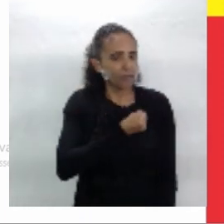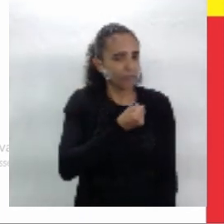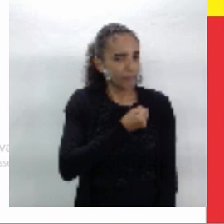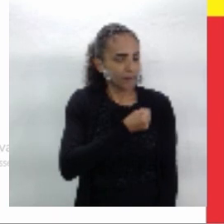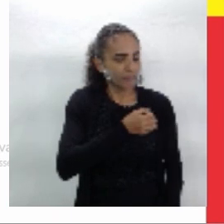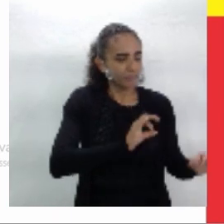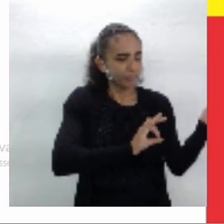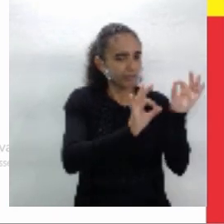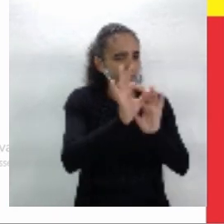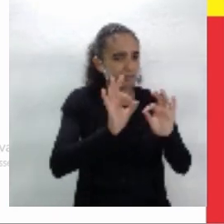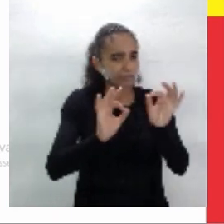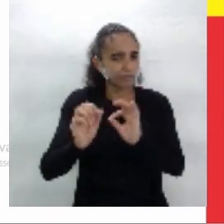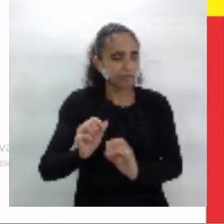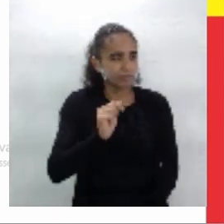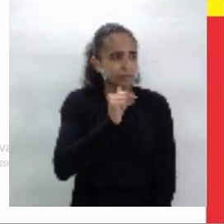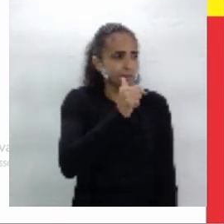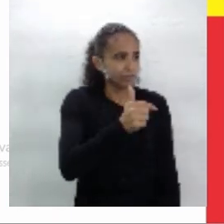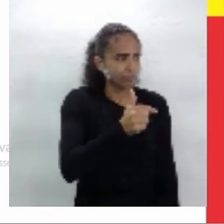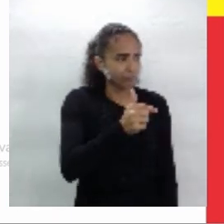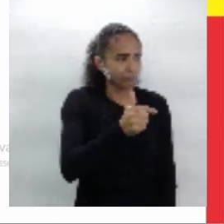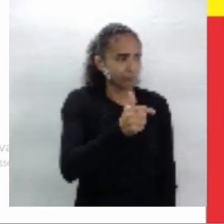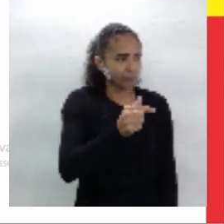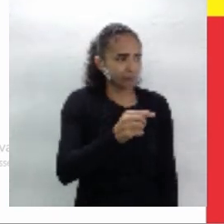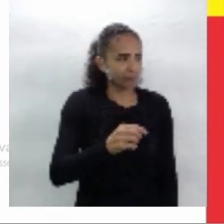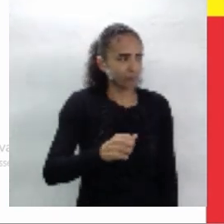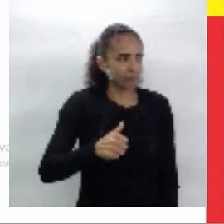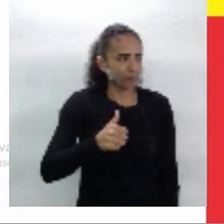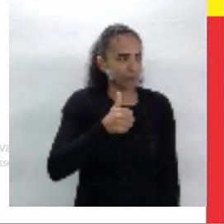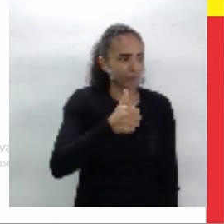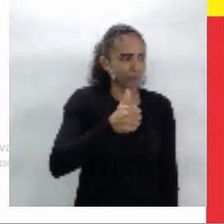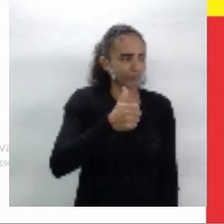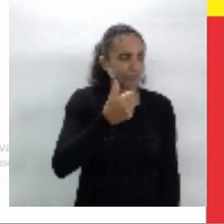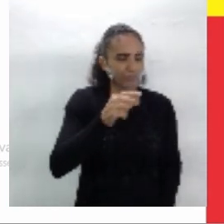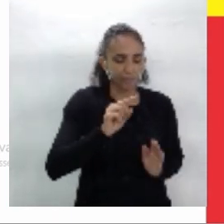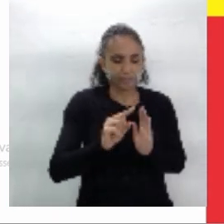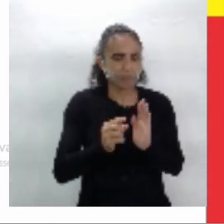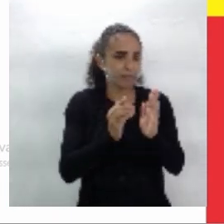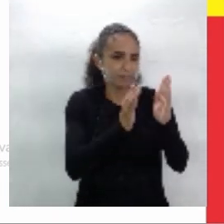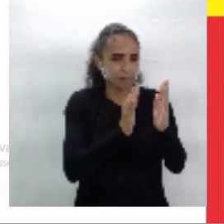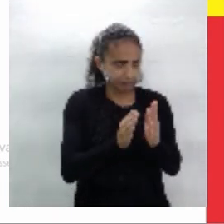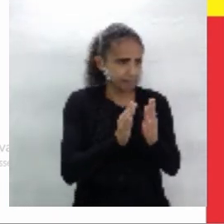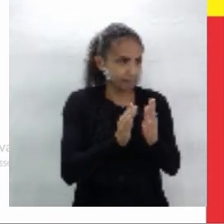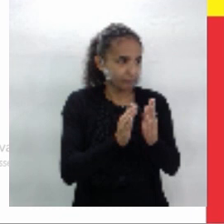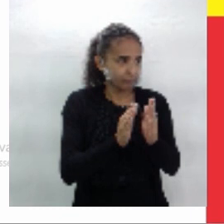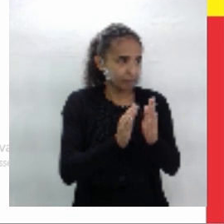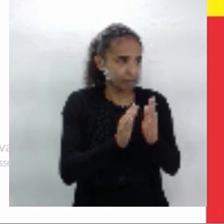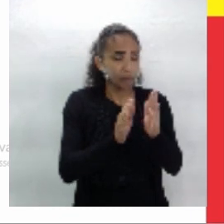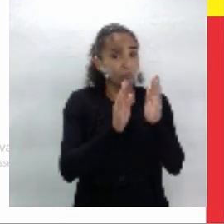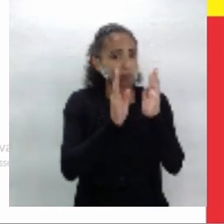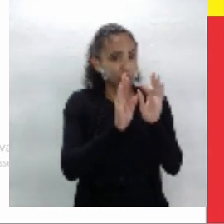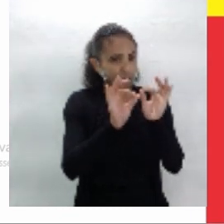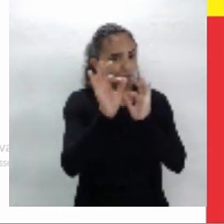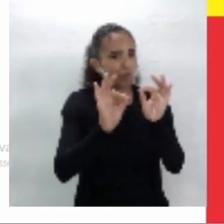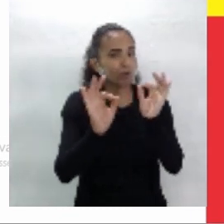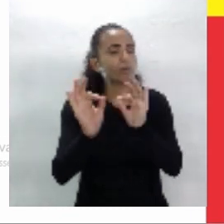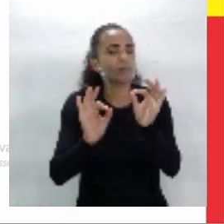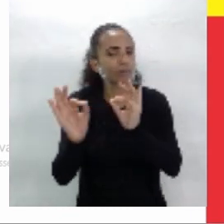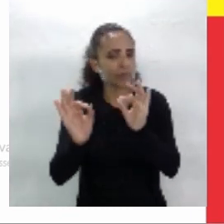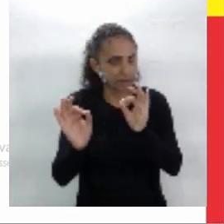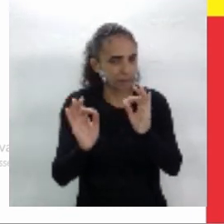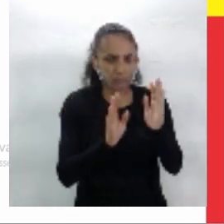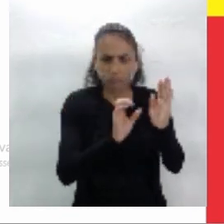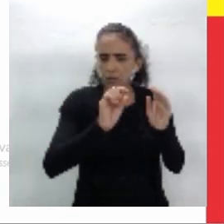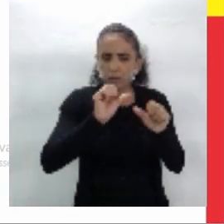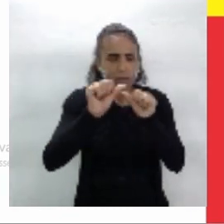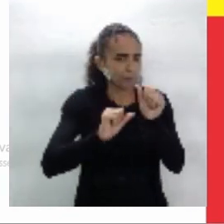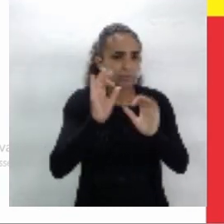Então, o 1, o 2 e o 5, a gente coloca o algarismo 0. Mas deixa tudinho sem mudar nada. O que